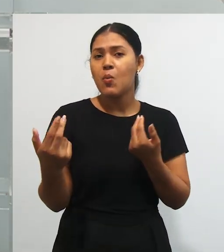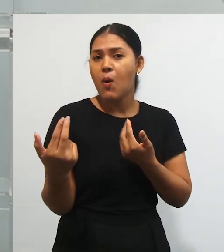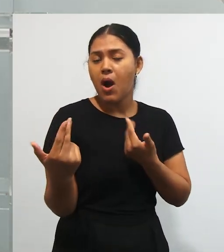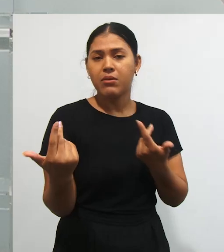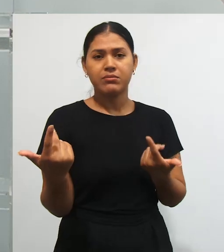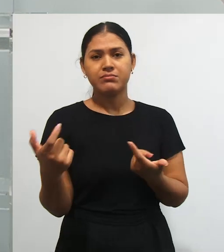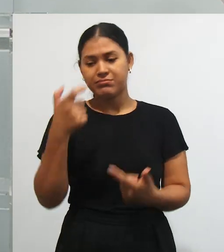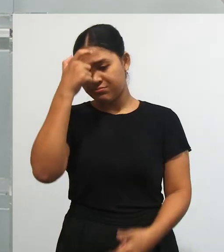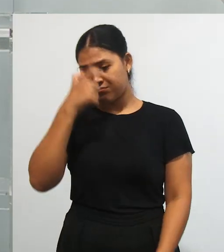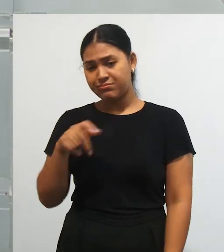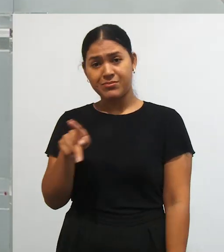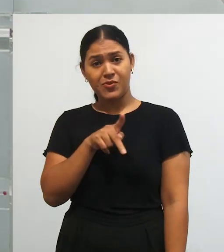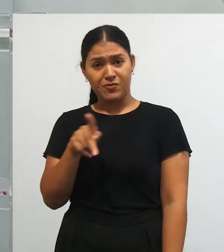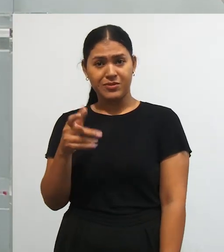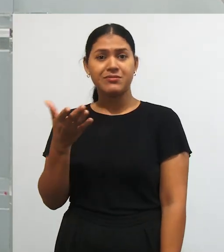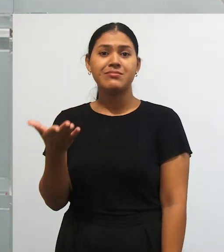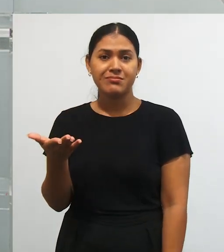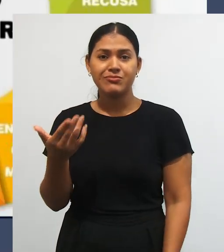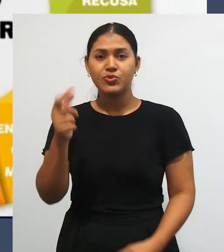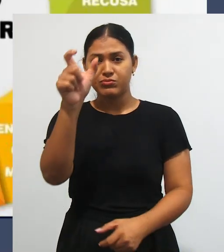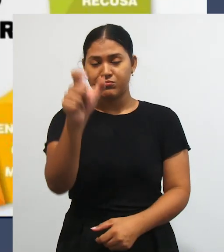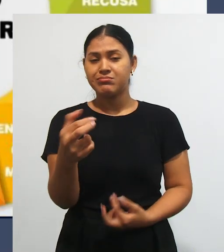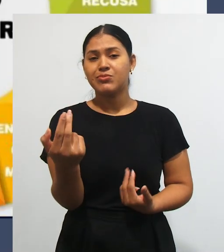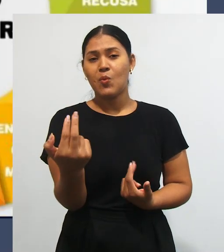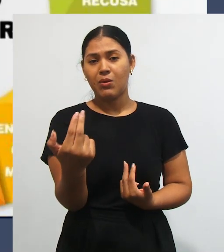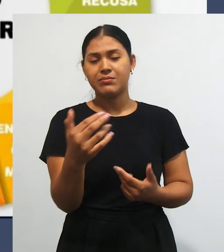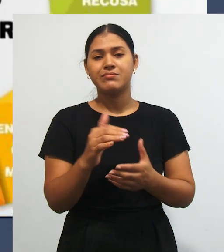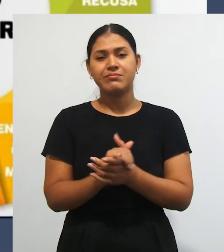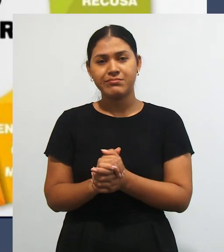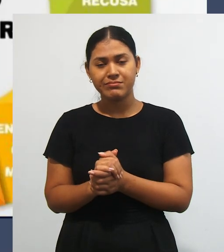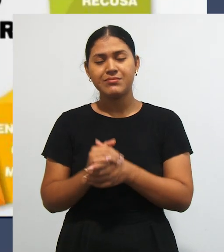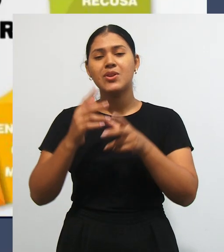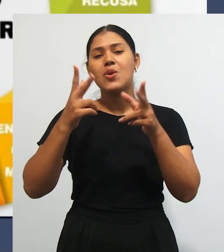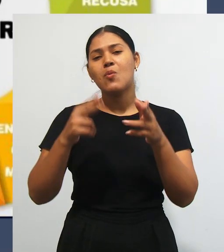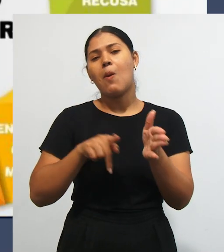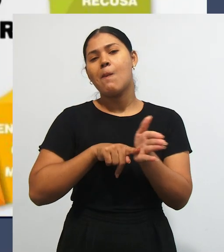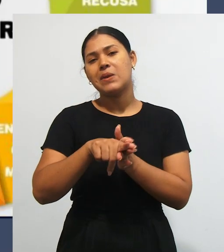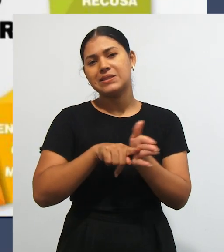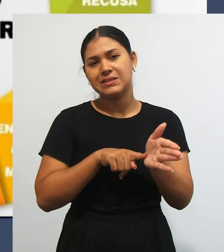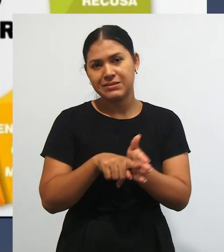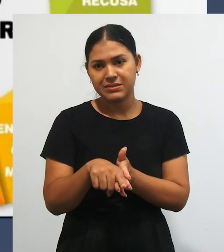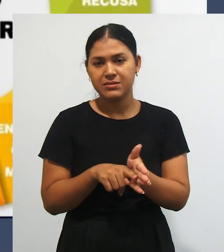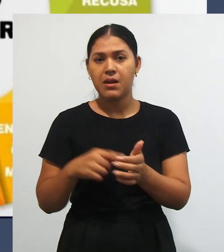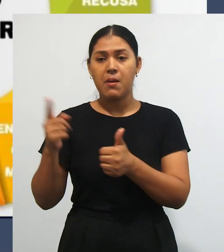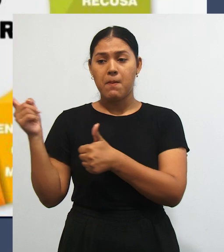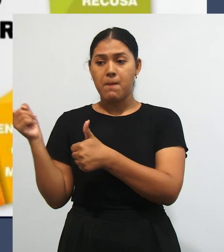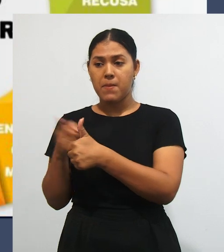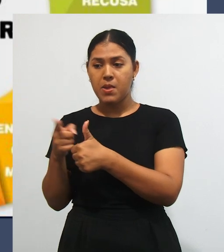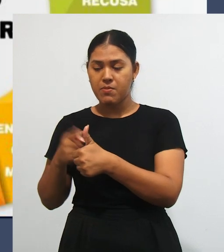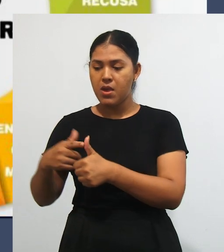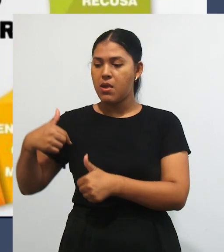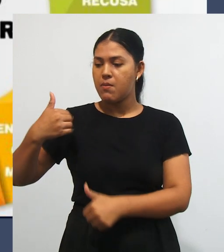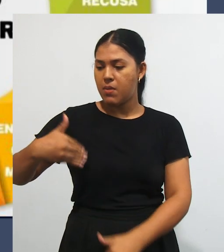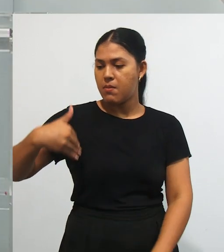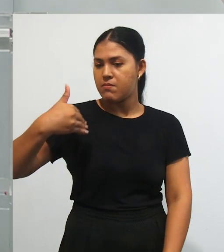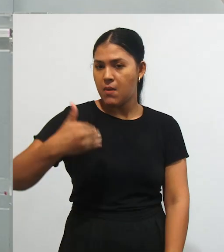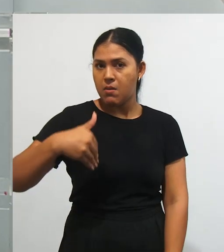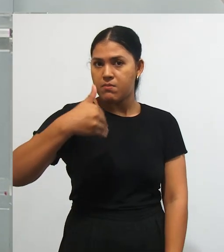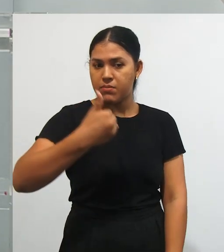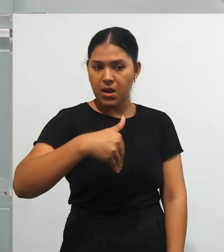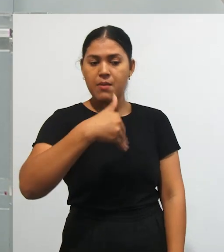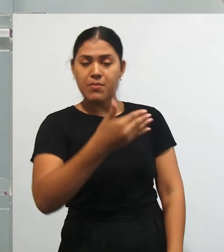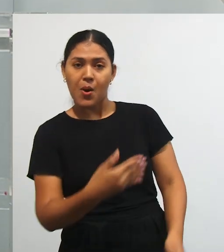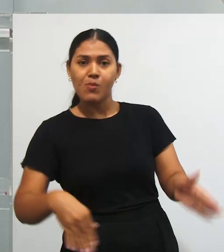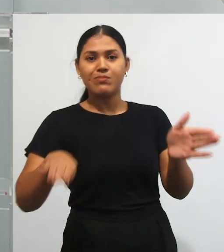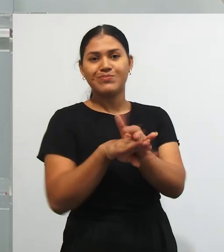transformar professor. E essa é a mesma jornada do quê? Da pesquisa. Então, a pesquisa começa assim, você tá lá,